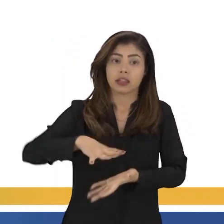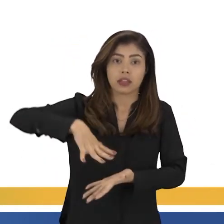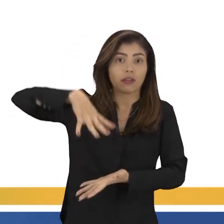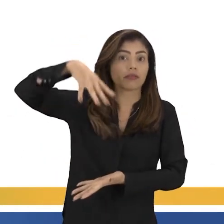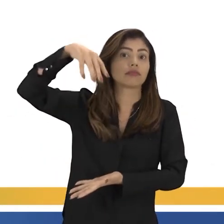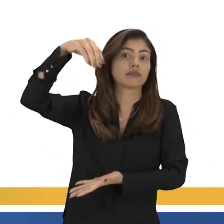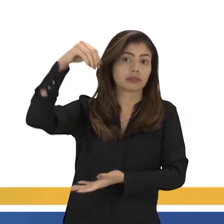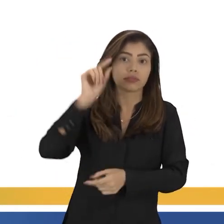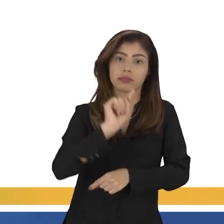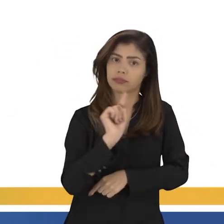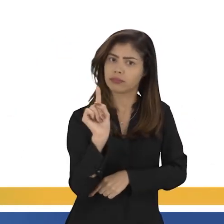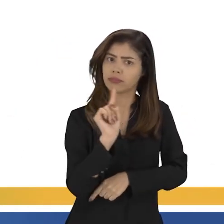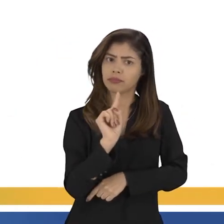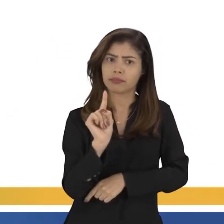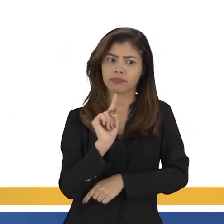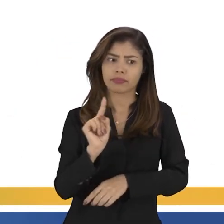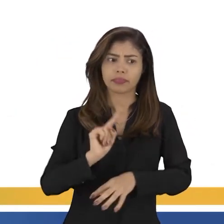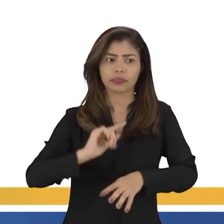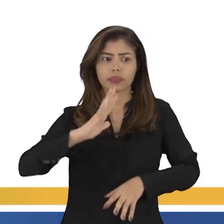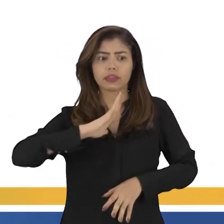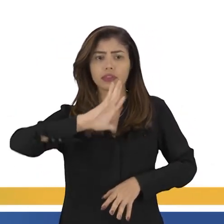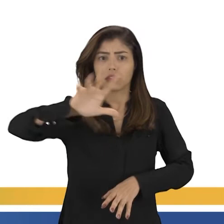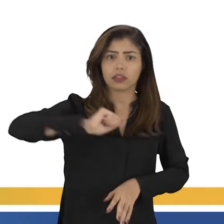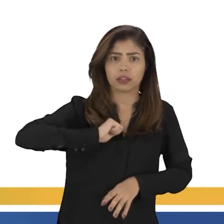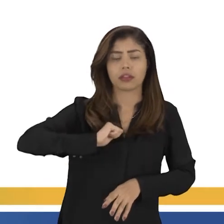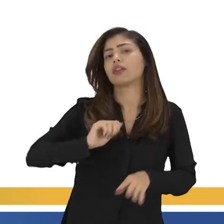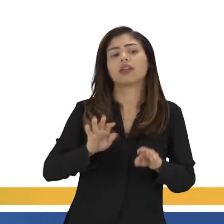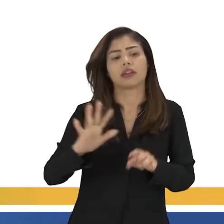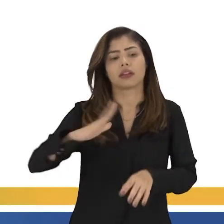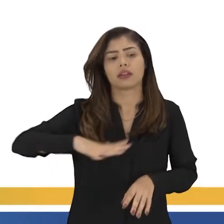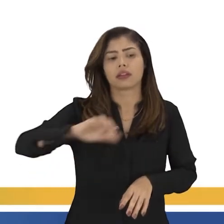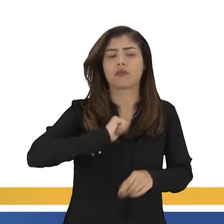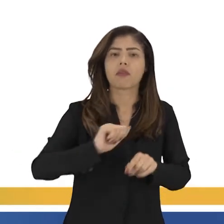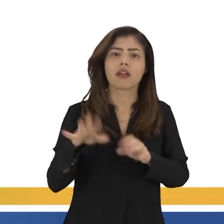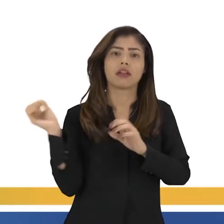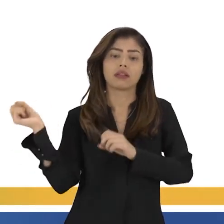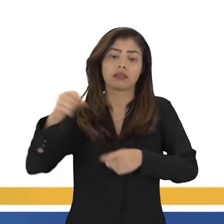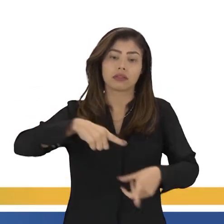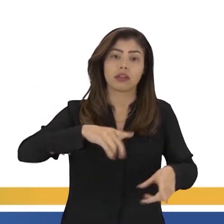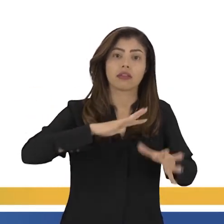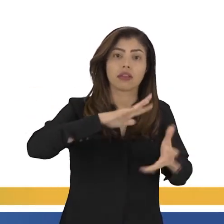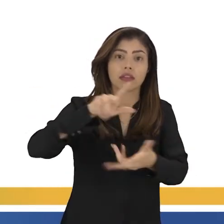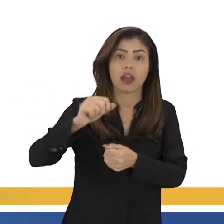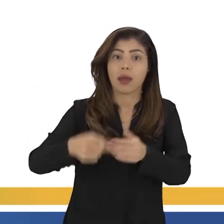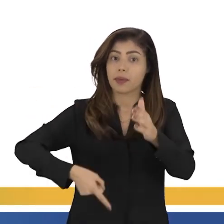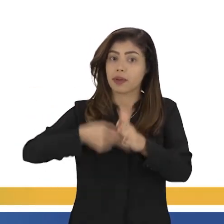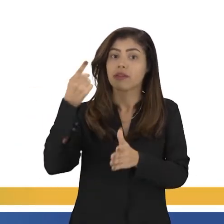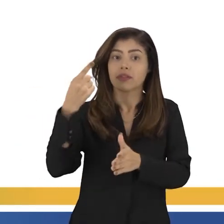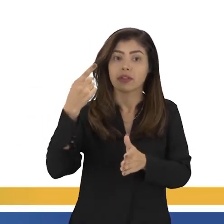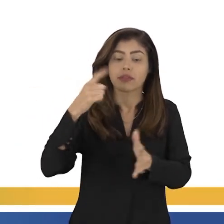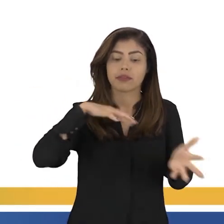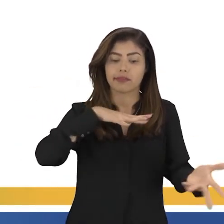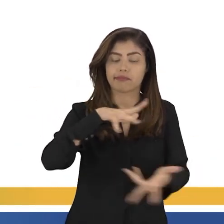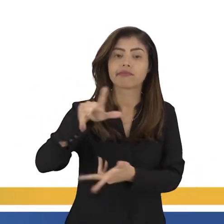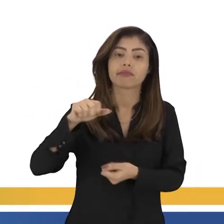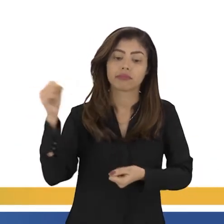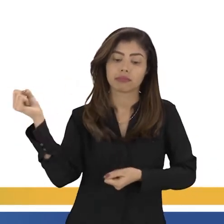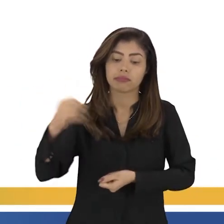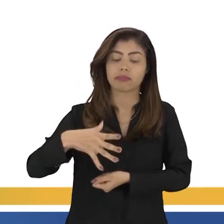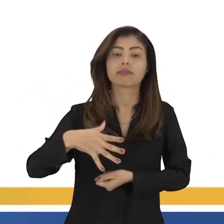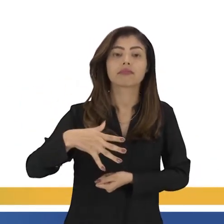salvando Adão. Meio que Adão teria sido um ser criado, lançado na terra. E uma vez lançado na